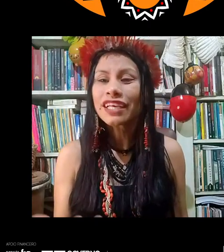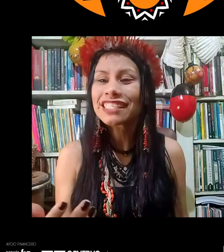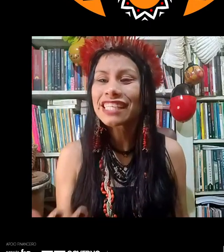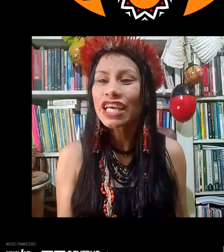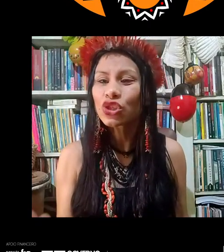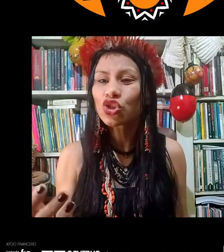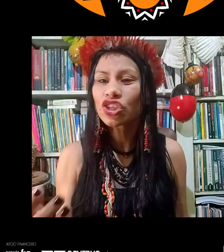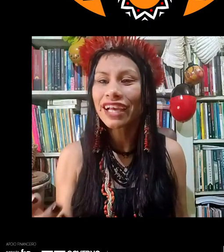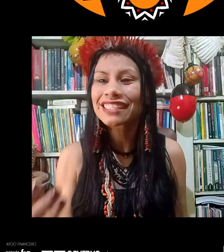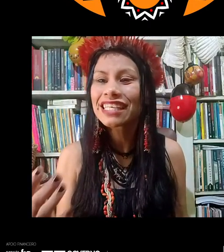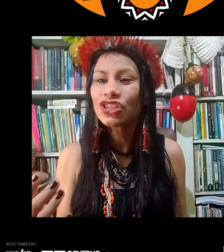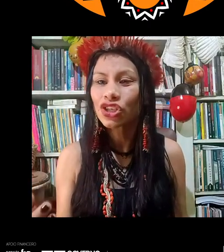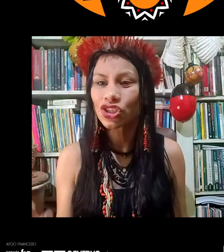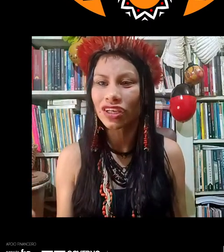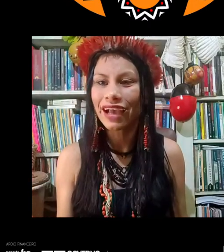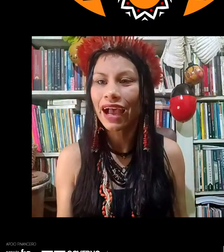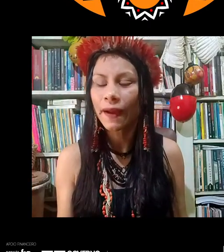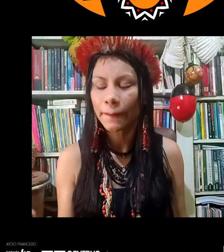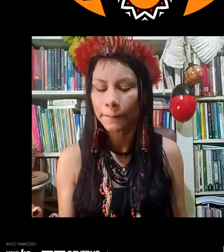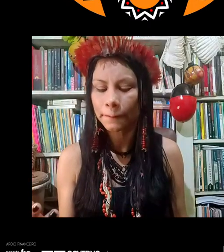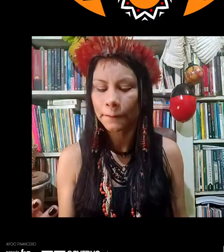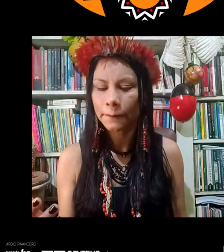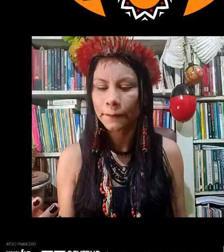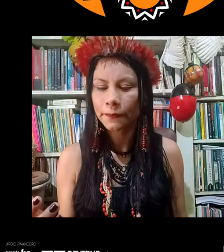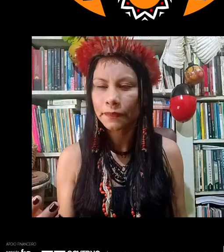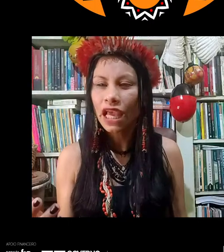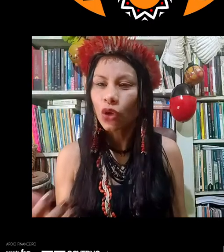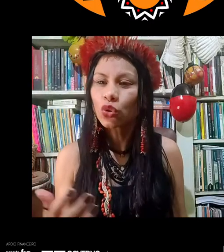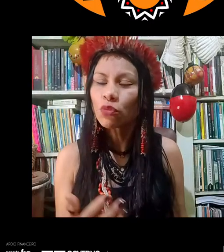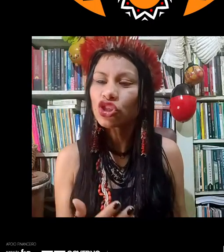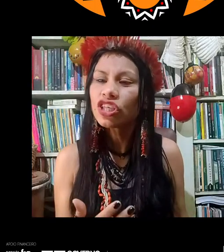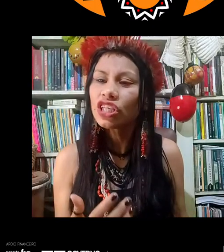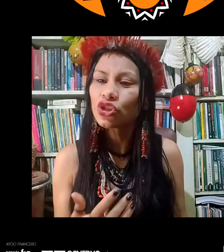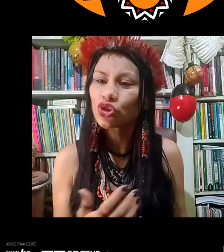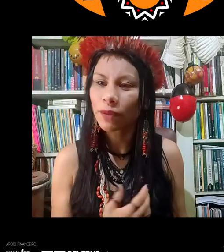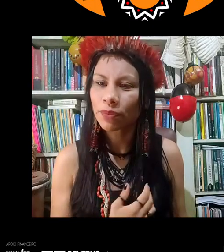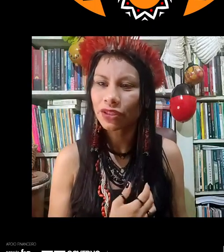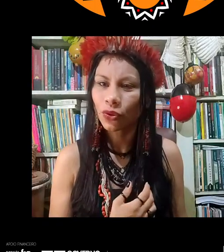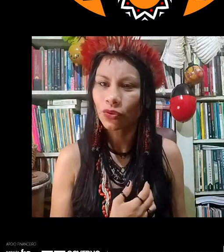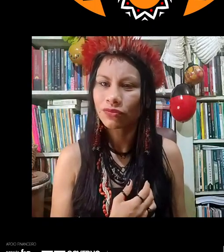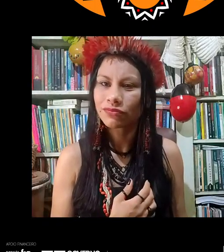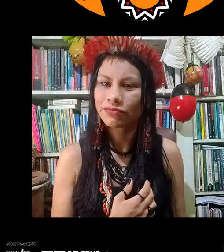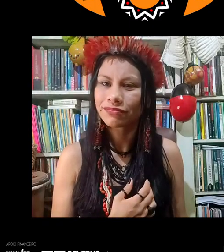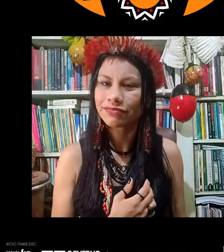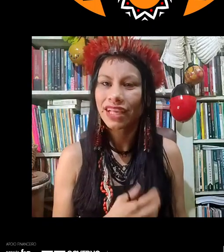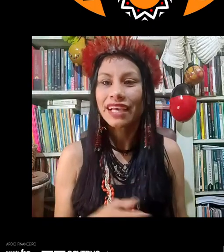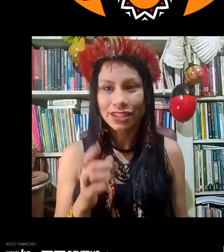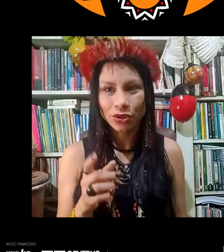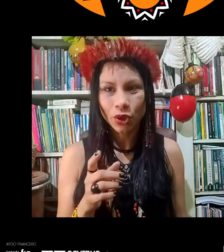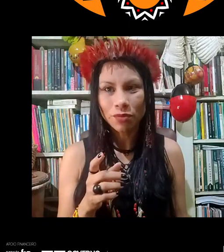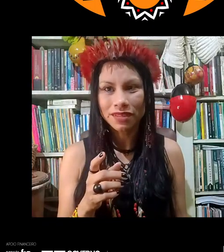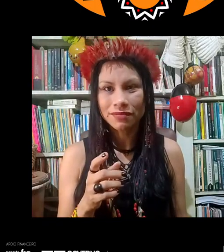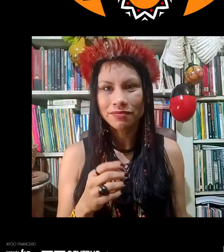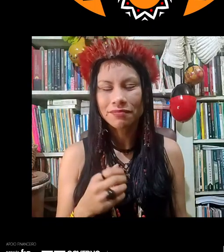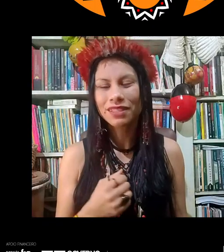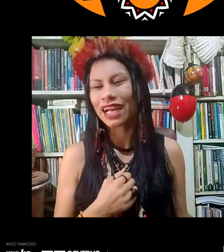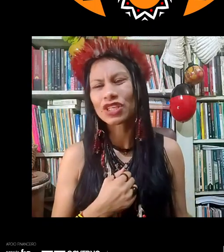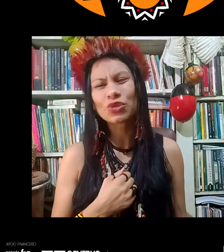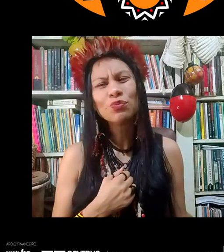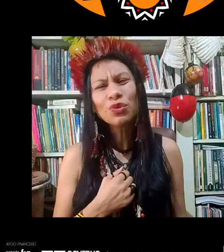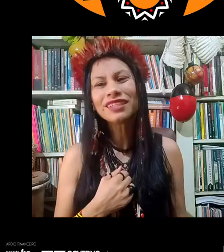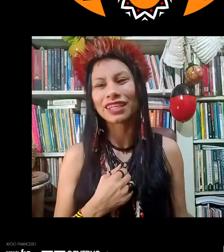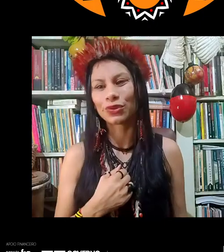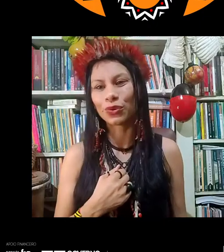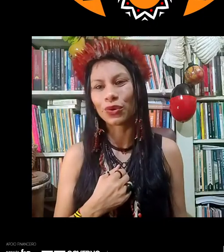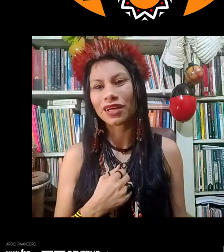E com desejo de nas Índias chegar, com o nome de índio me apelidou. Esse nome me